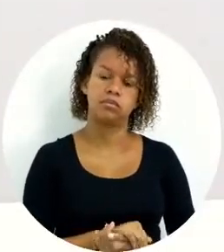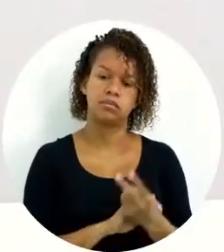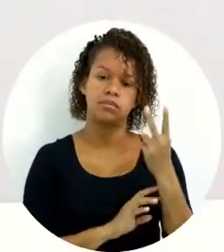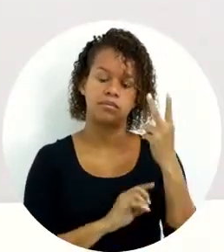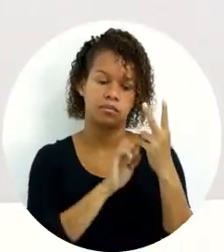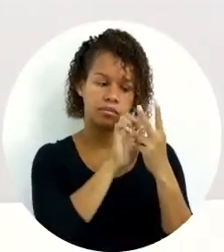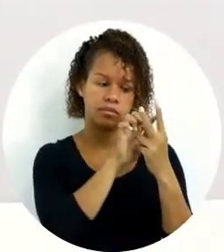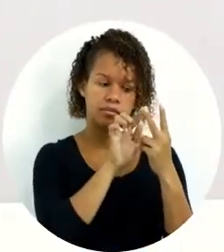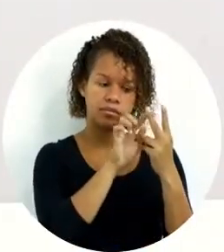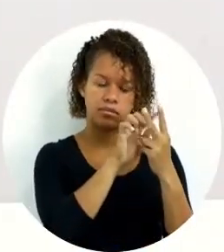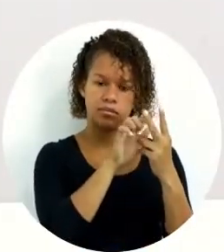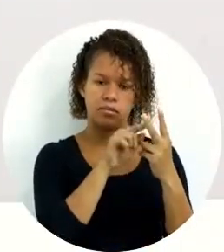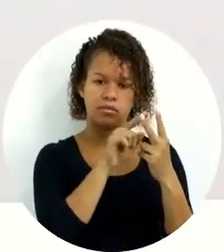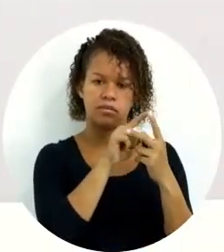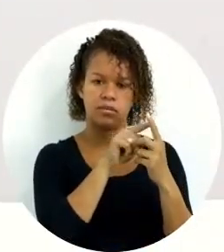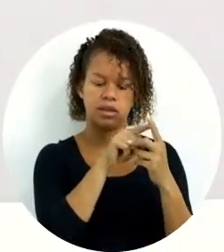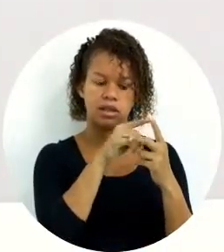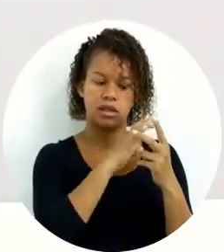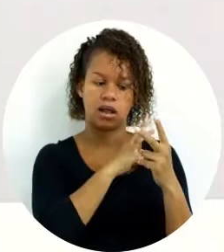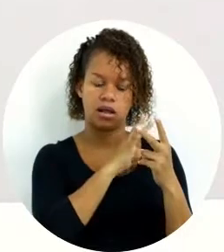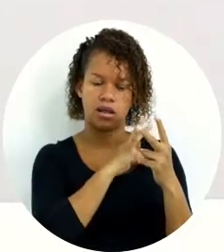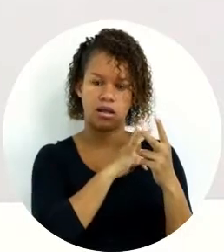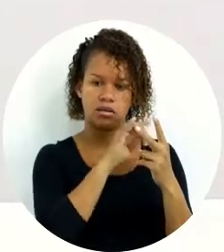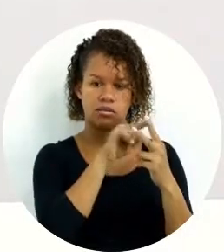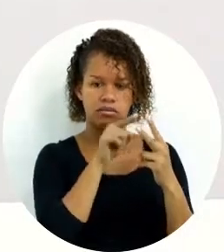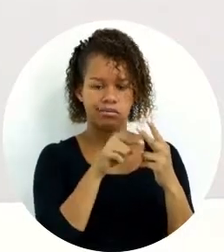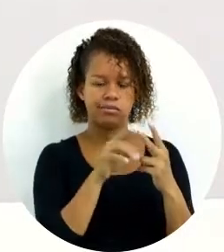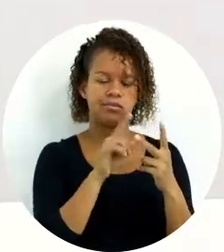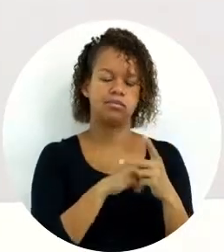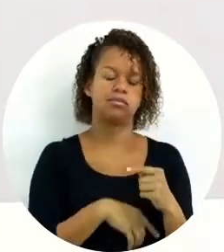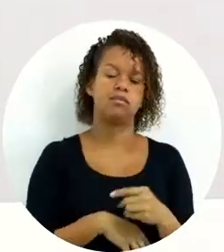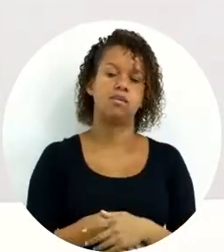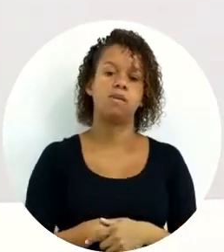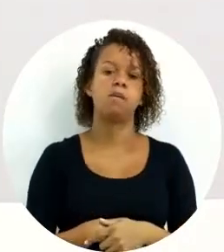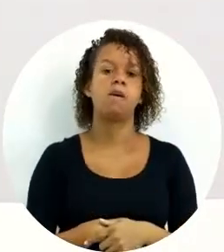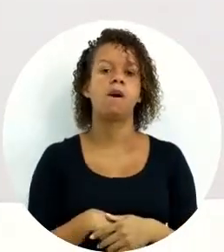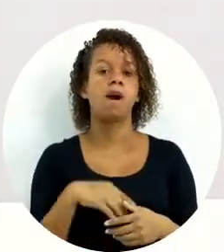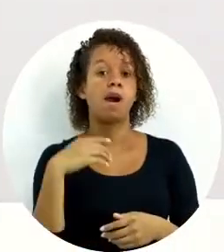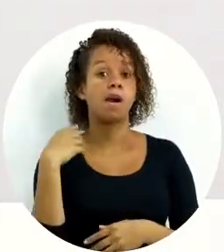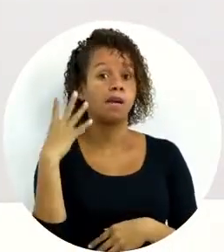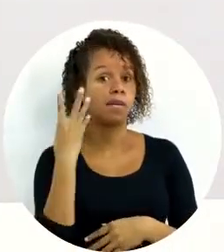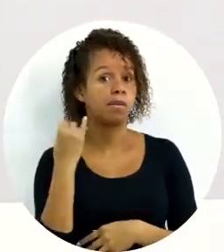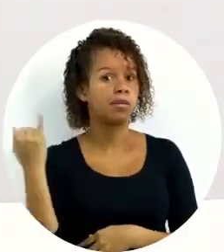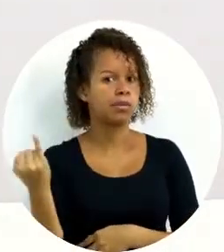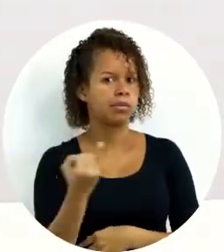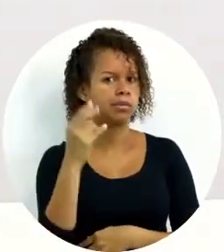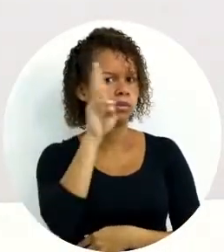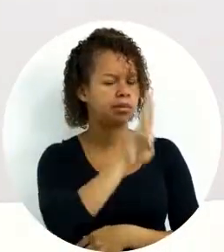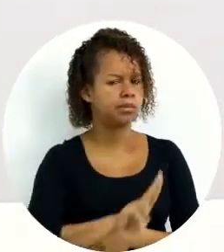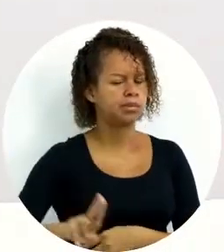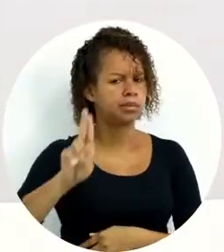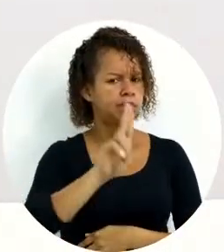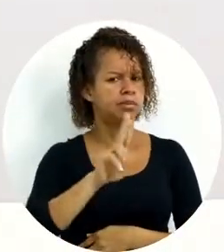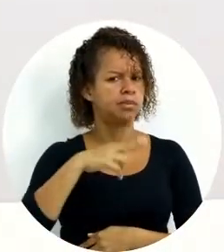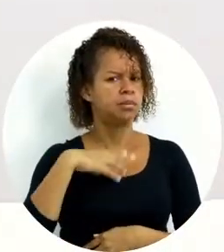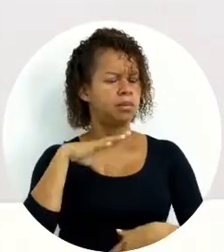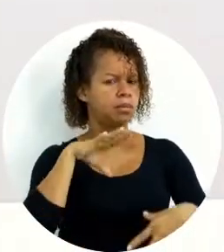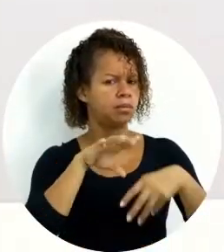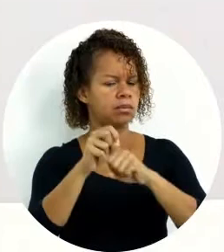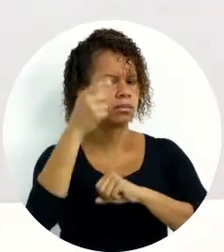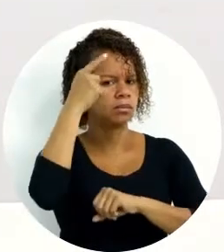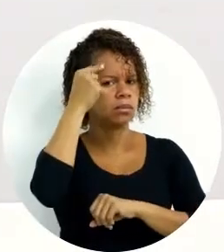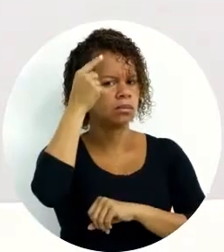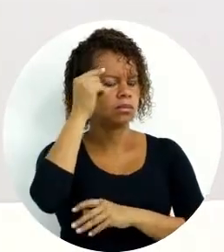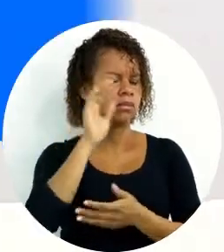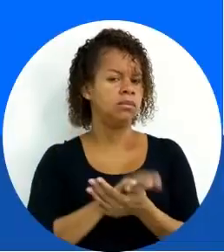duas métricas que essas são mais técnicas e bastante utilizadas na parte mais acadêmica científica,